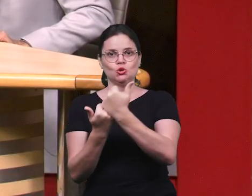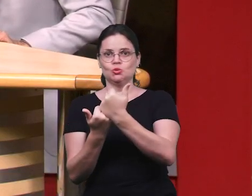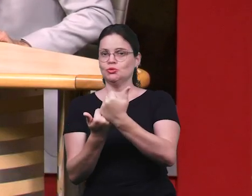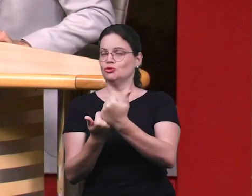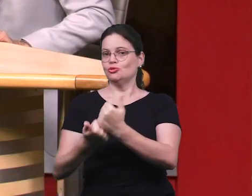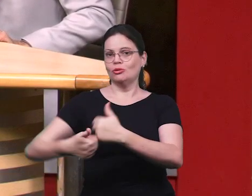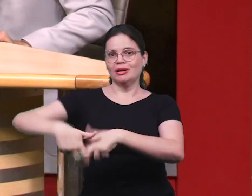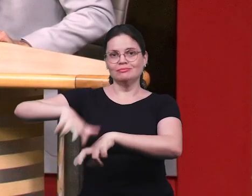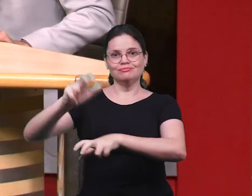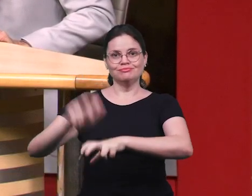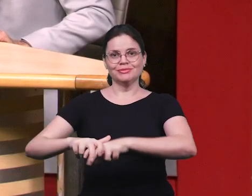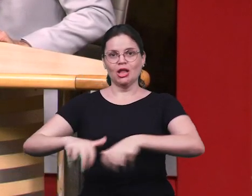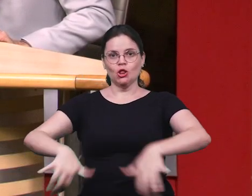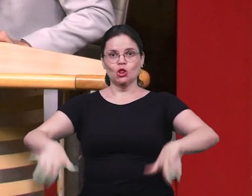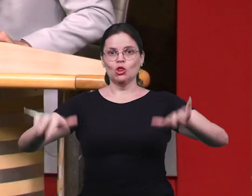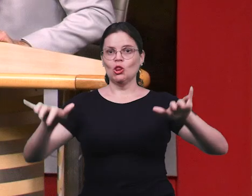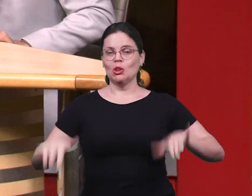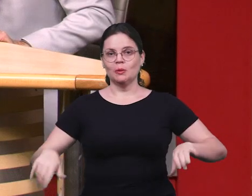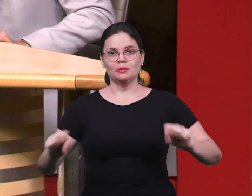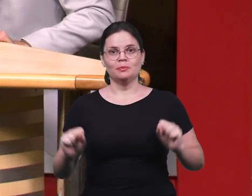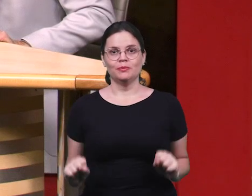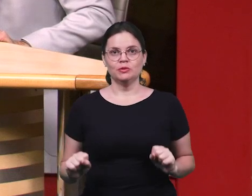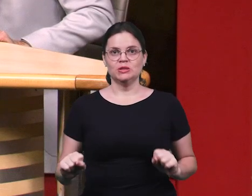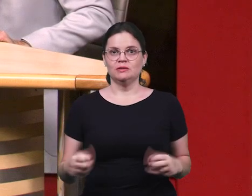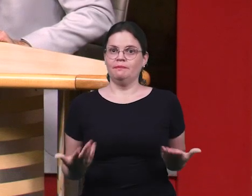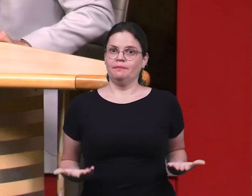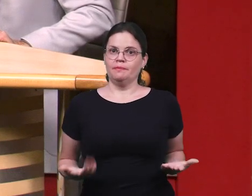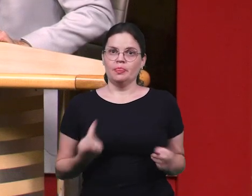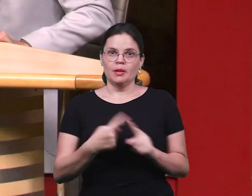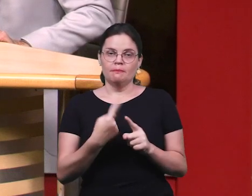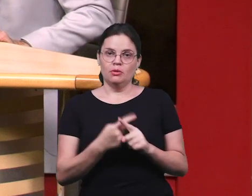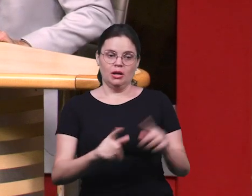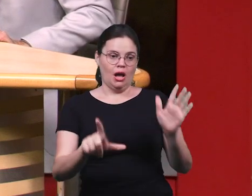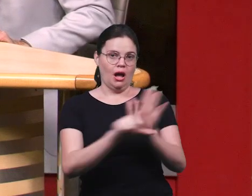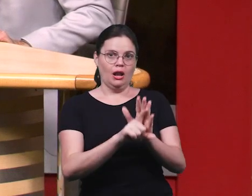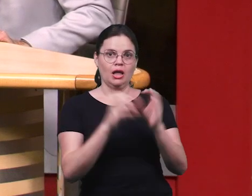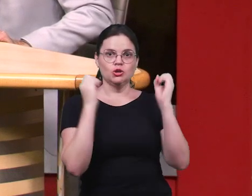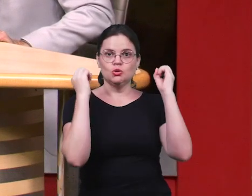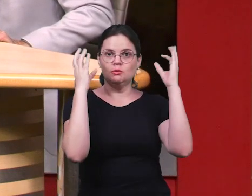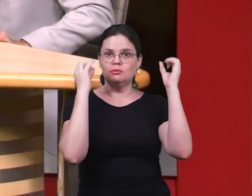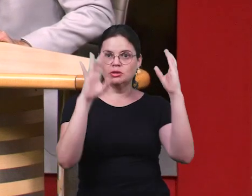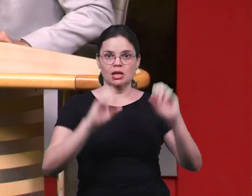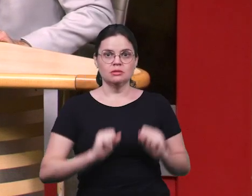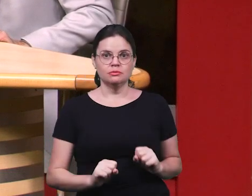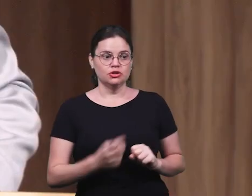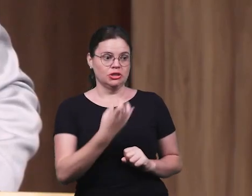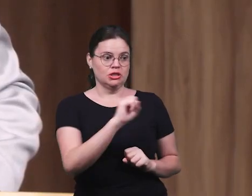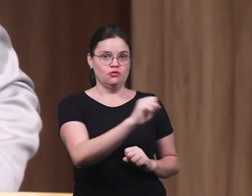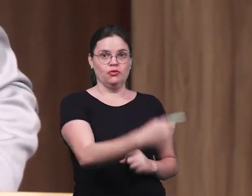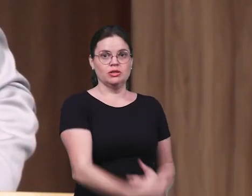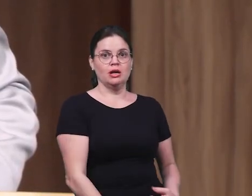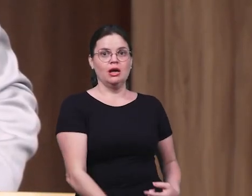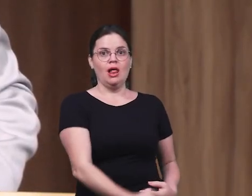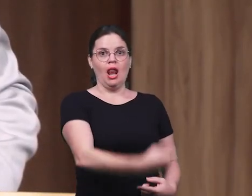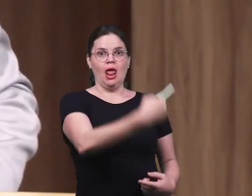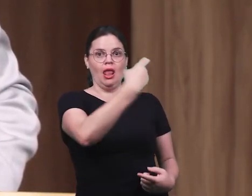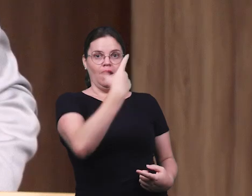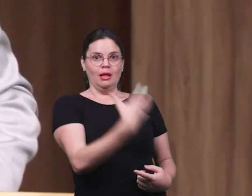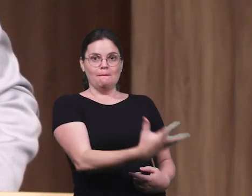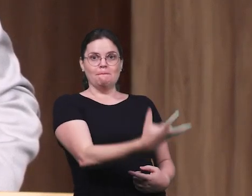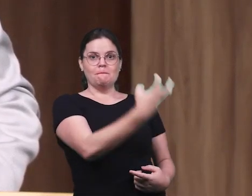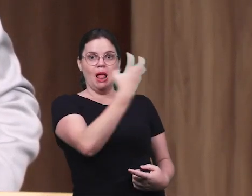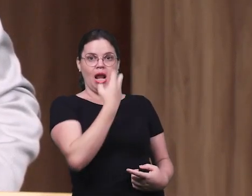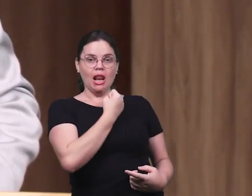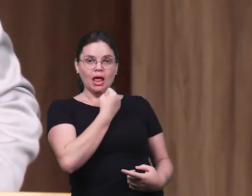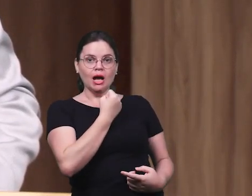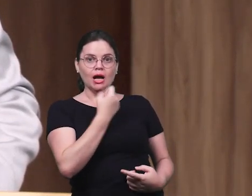Uhum. querendo matá-lo. E qual era a lei? Olho por olho, dente por Dente por dente. dente. A lei até o protegia. Uhum. Ele não matou, porque ele